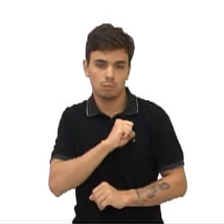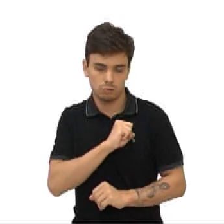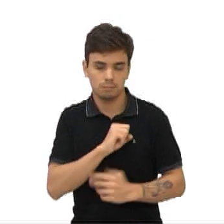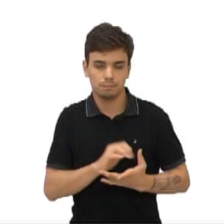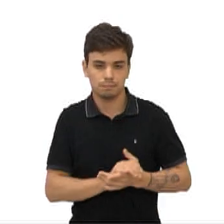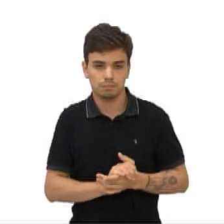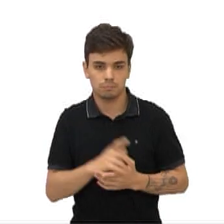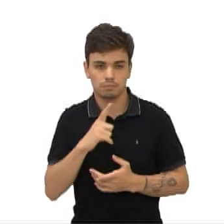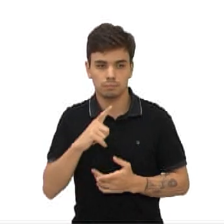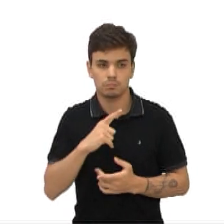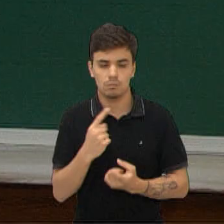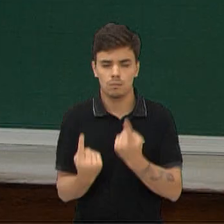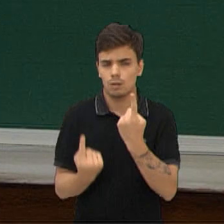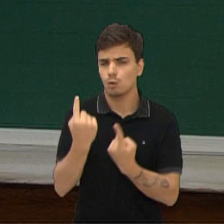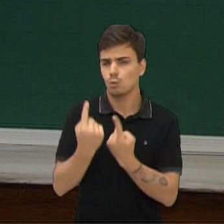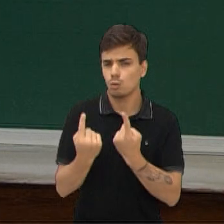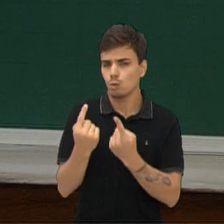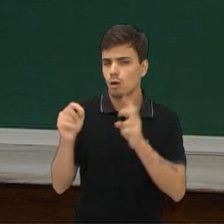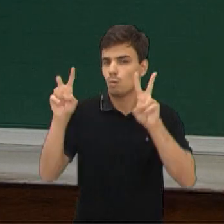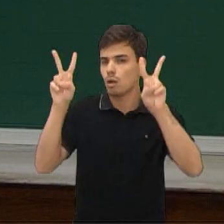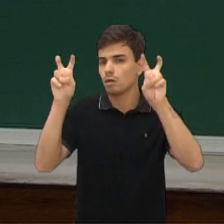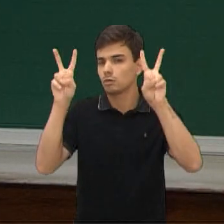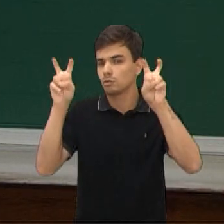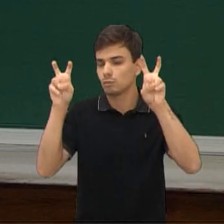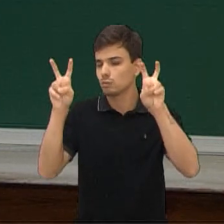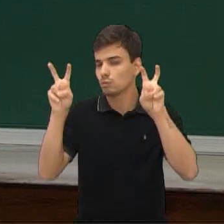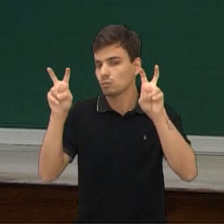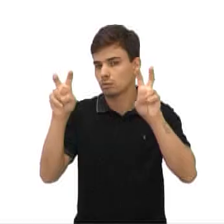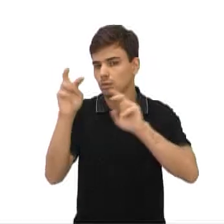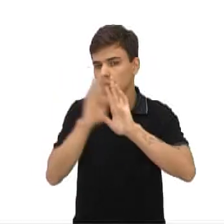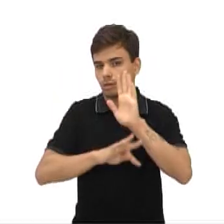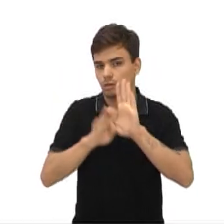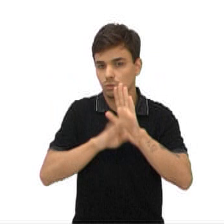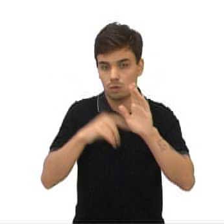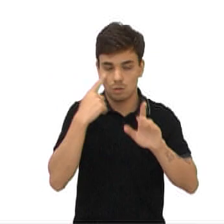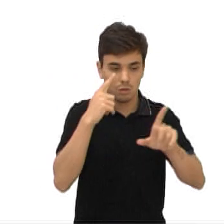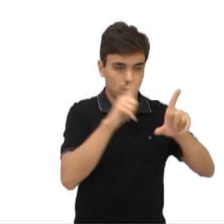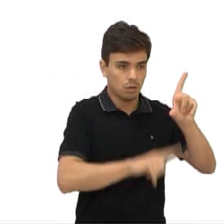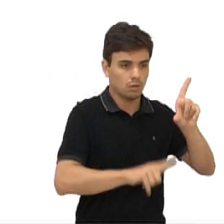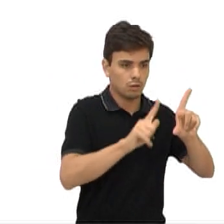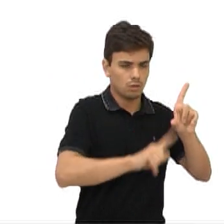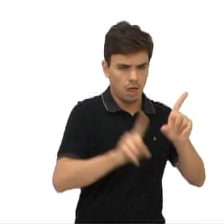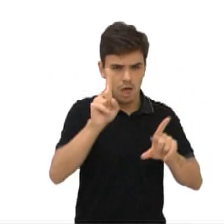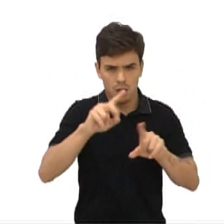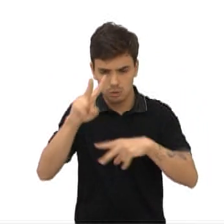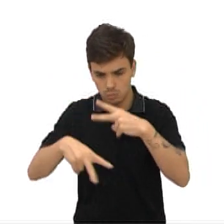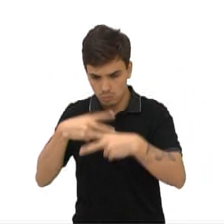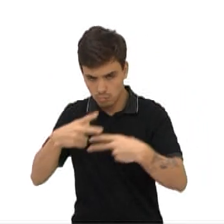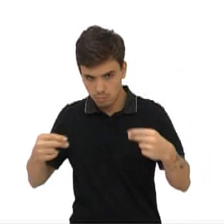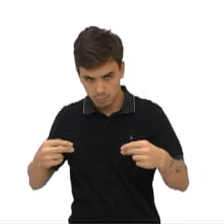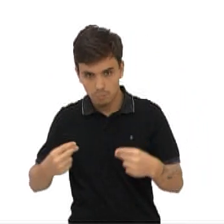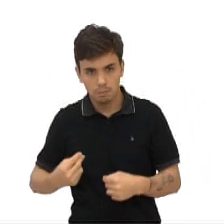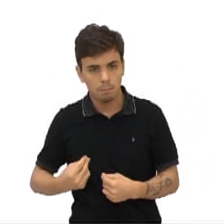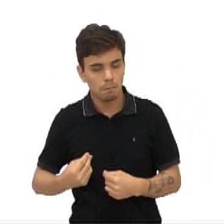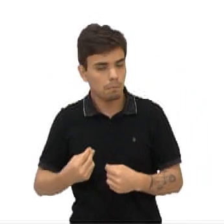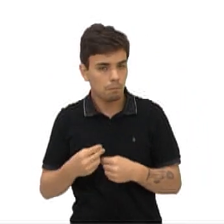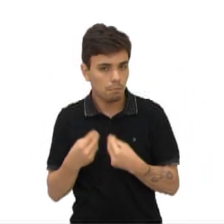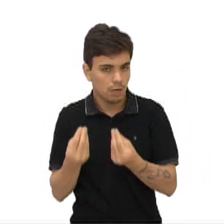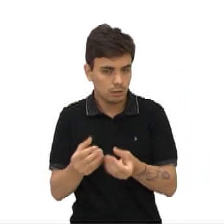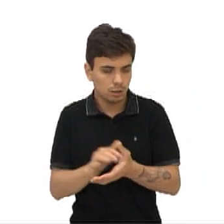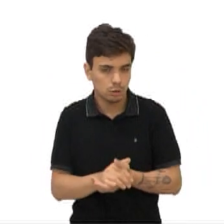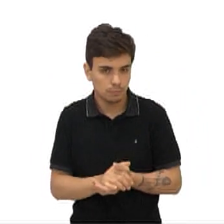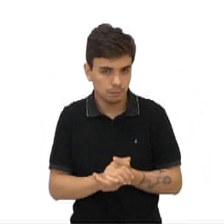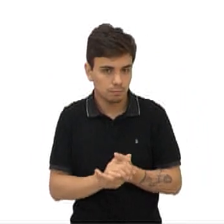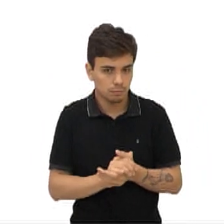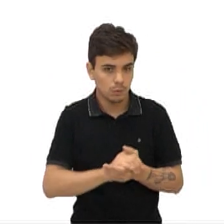hipóteses. Qual o assunto do texto? Letra A, sobre um presente. Letra B,